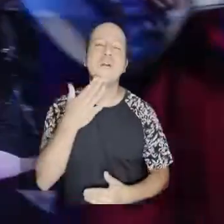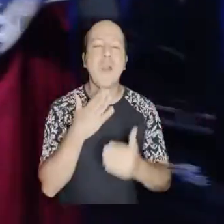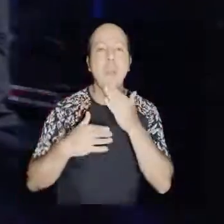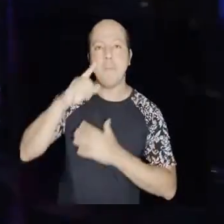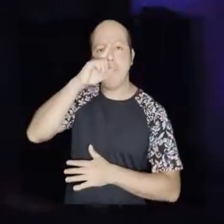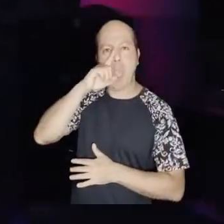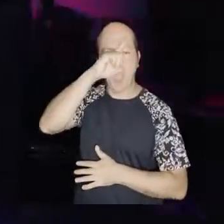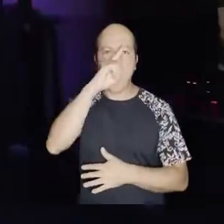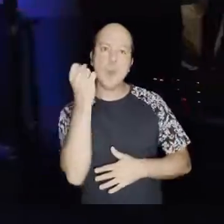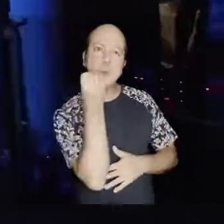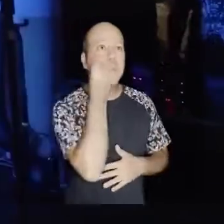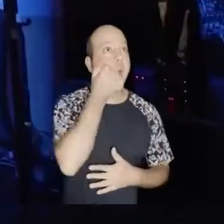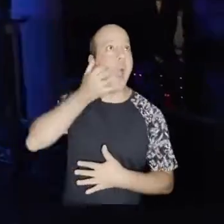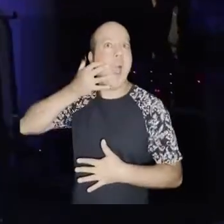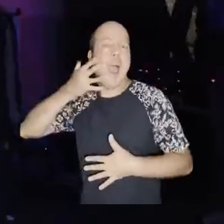Troia.